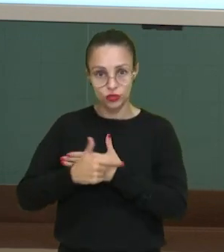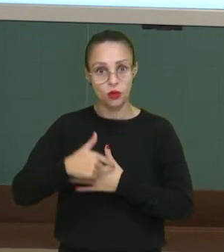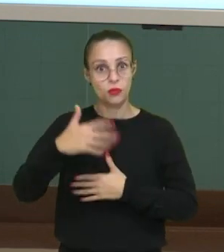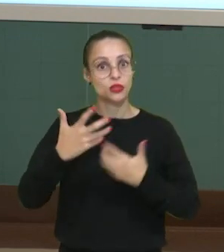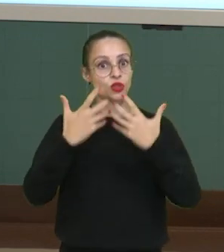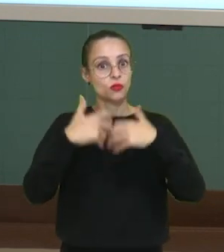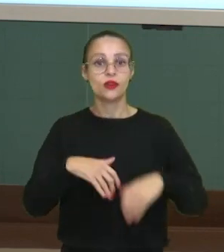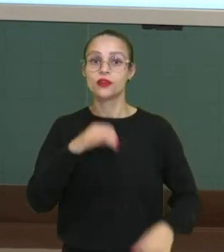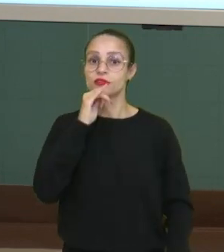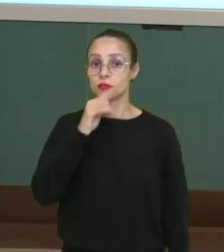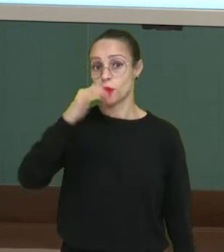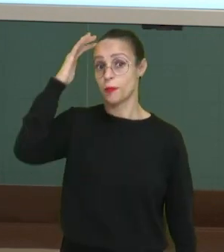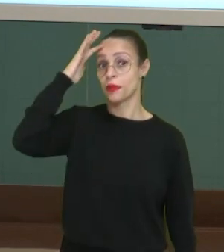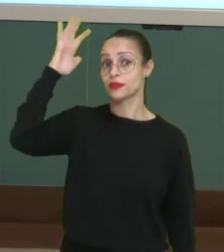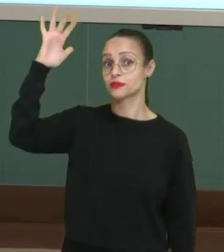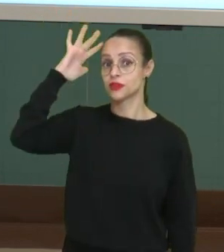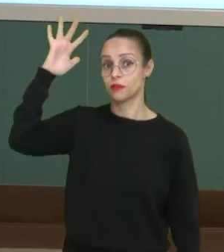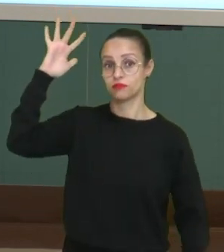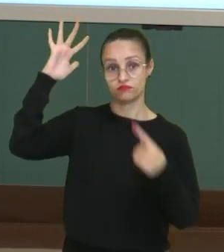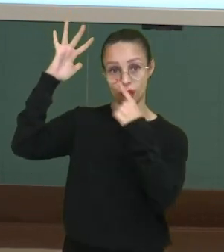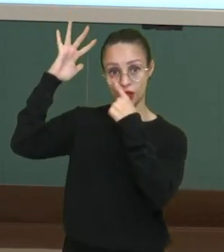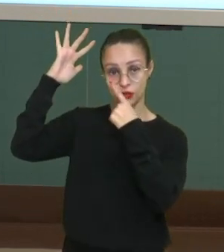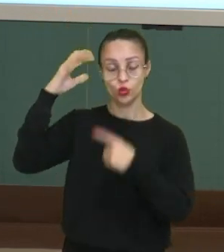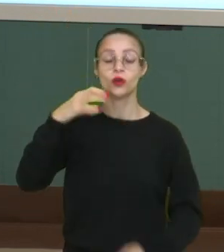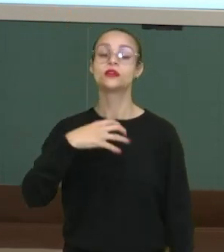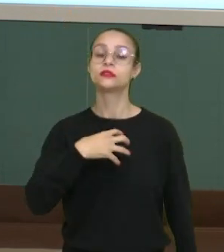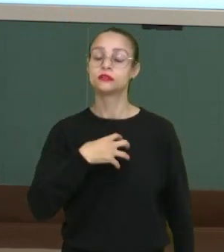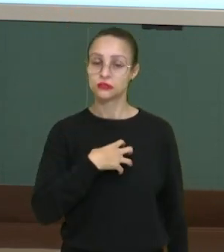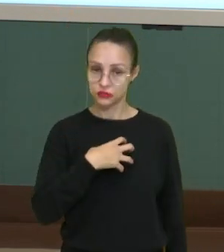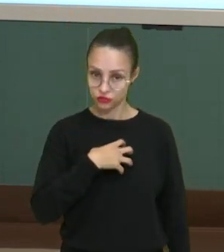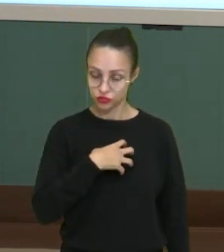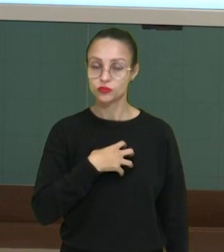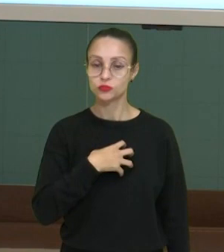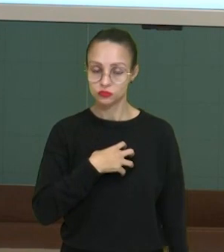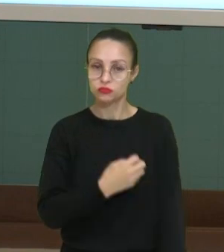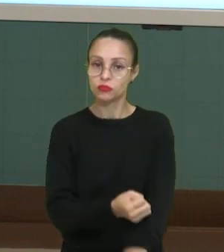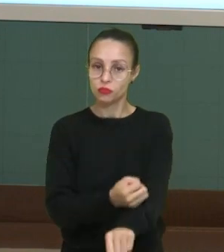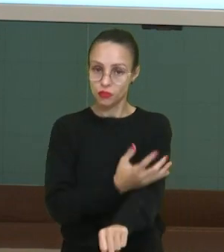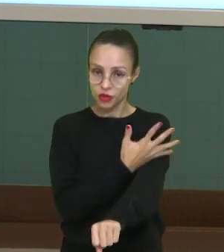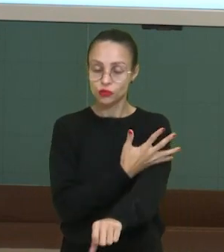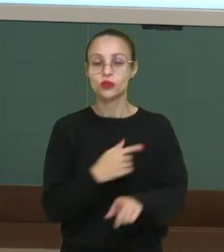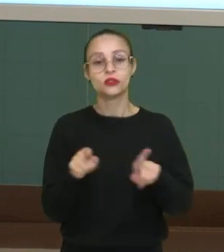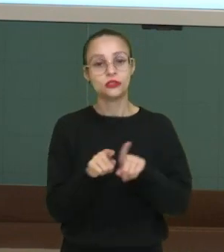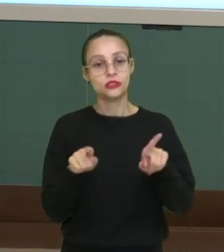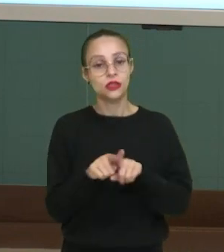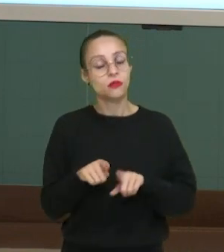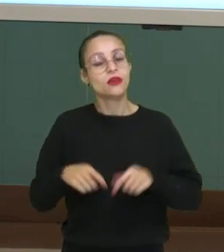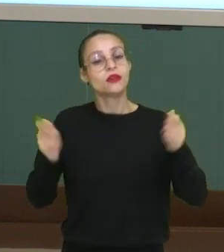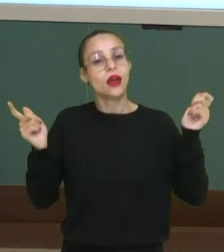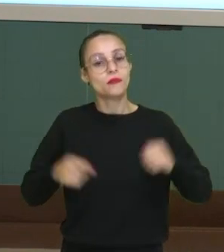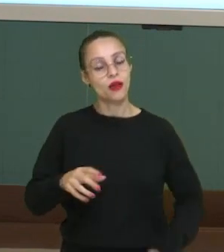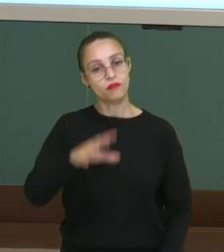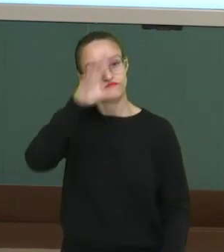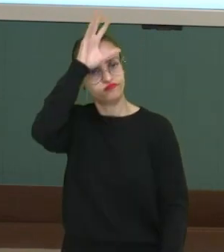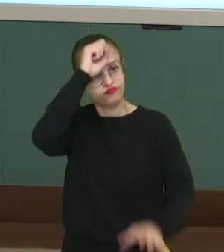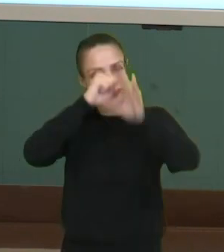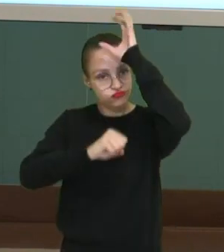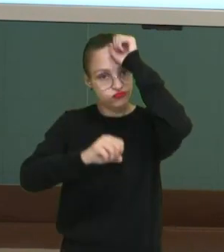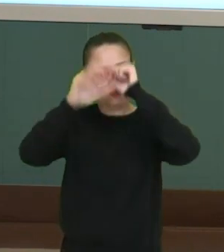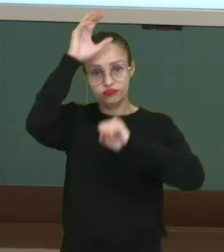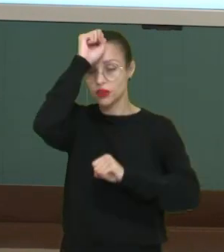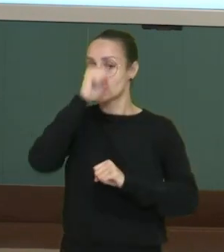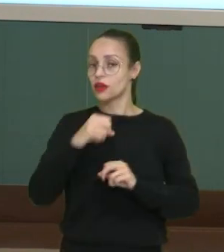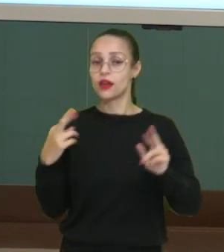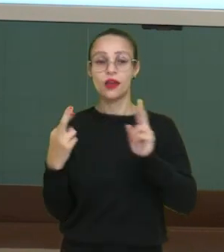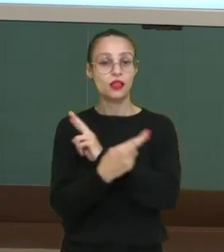nosso pensamento, os nossos sentimentos e a capacidade de aprendizado. Está relacionado com a